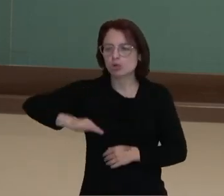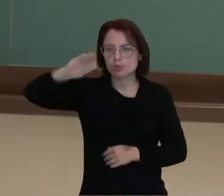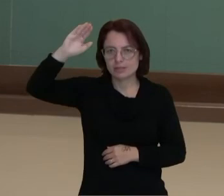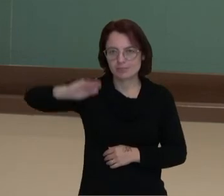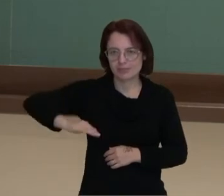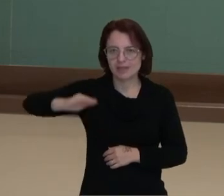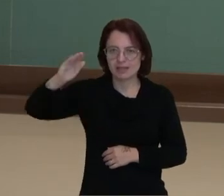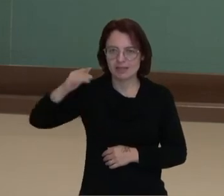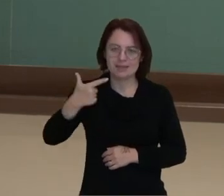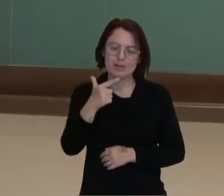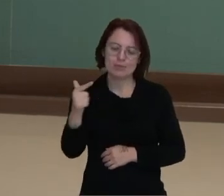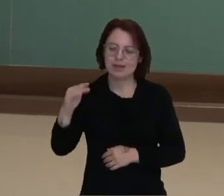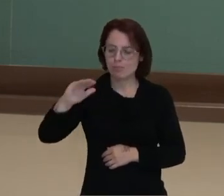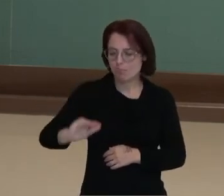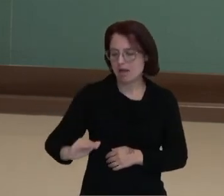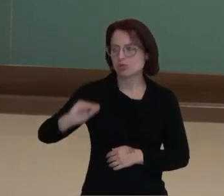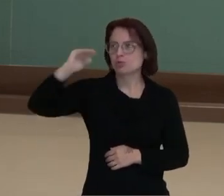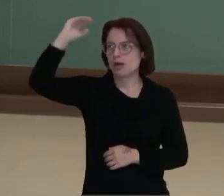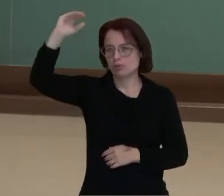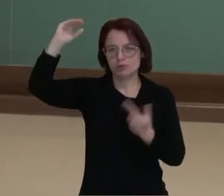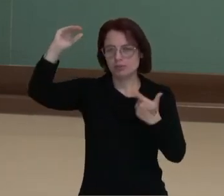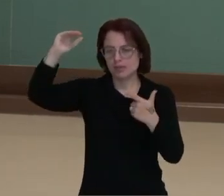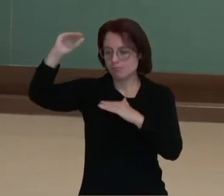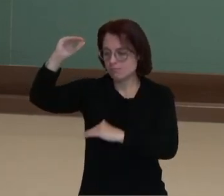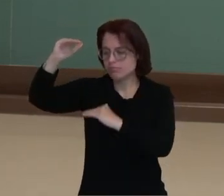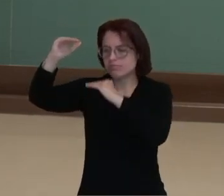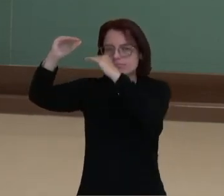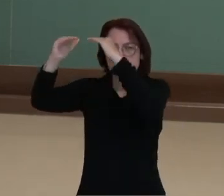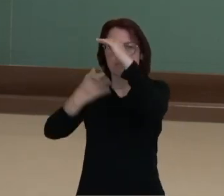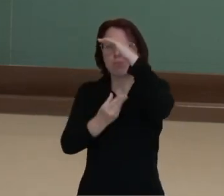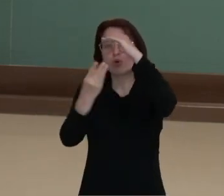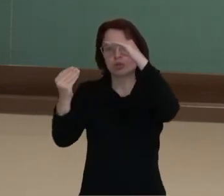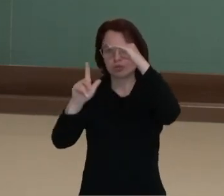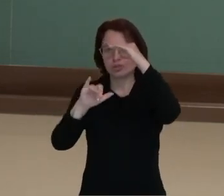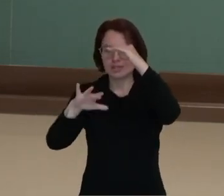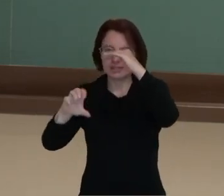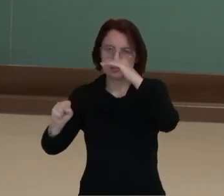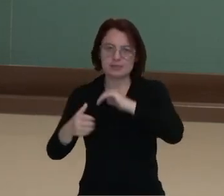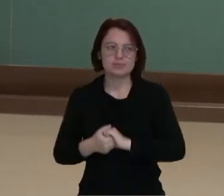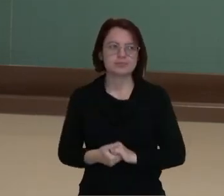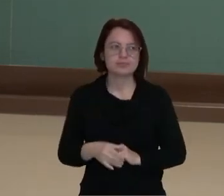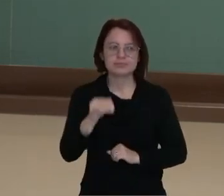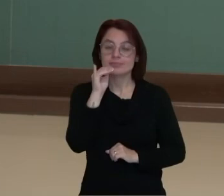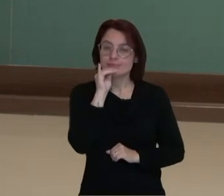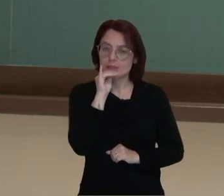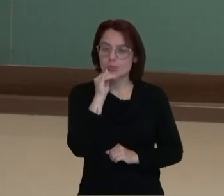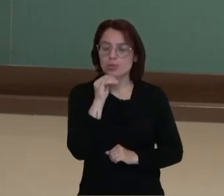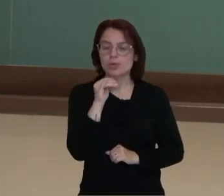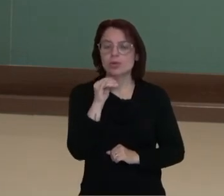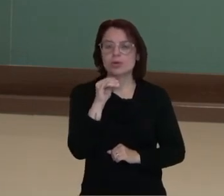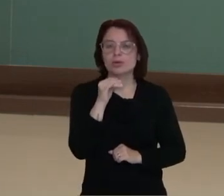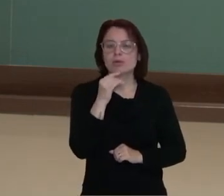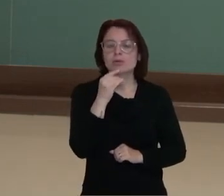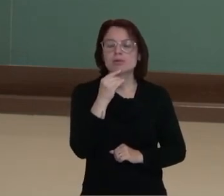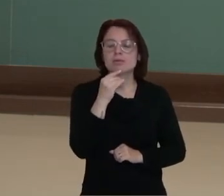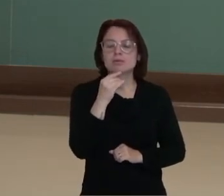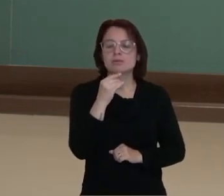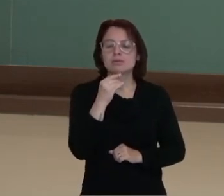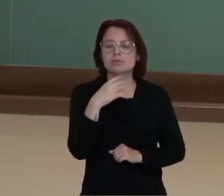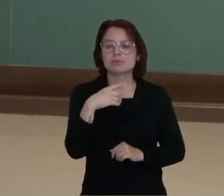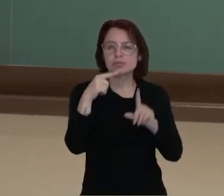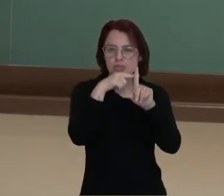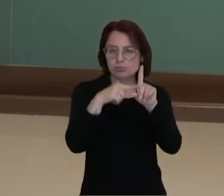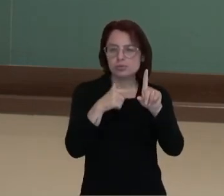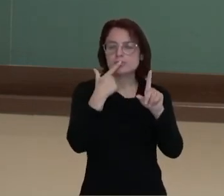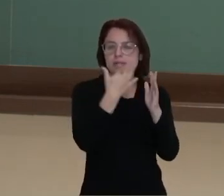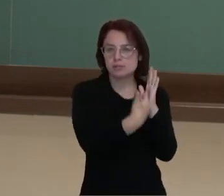Existem vários genes responsáveis pela altura. E o fator RH, por exemplo, é um gene, ou vai dar o fator RH positivo